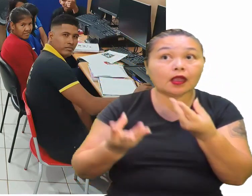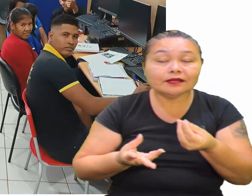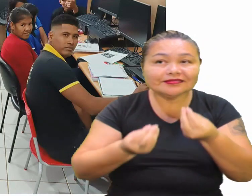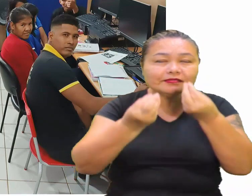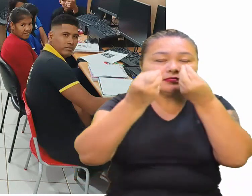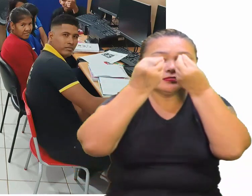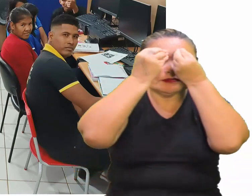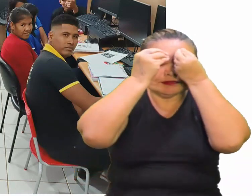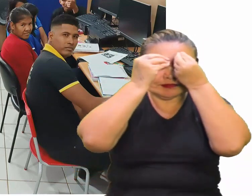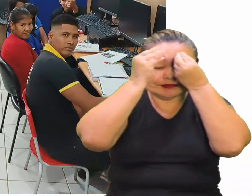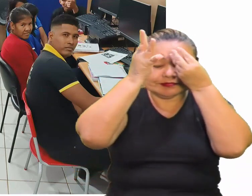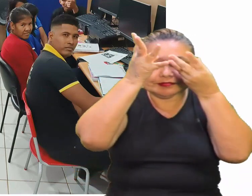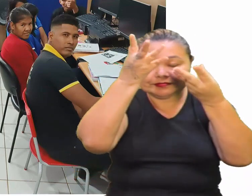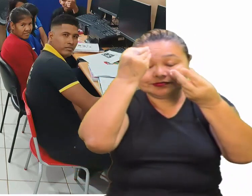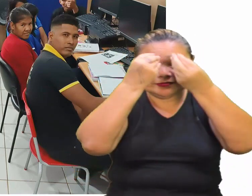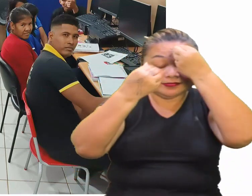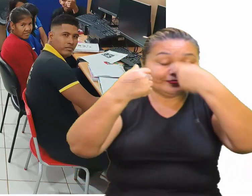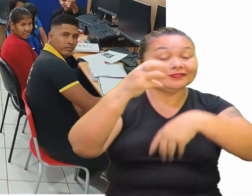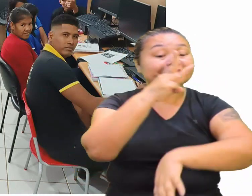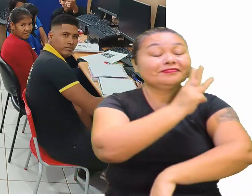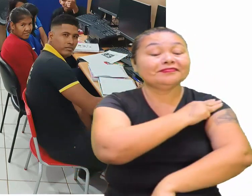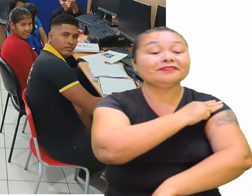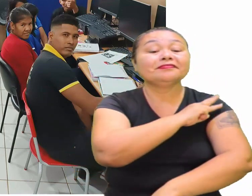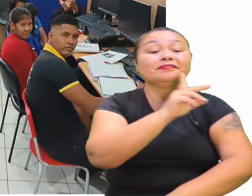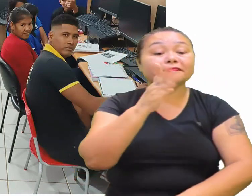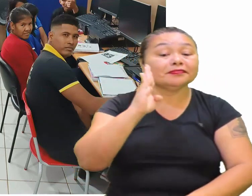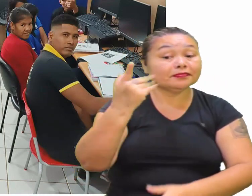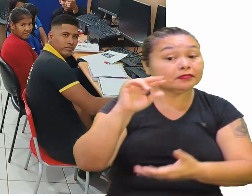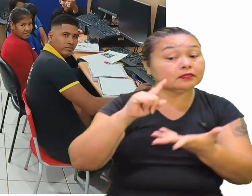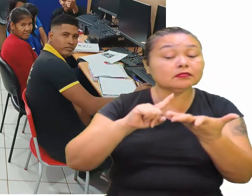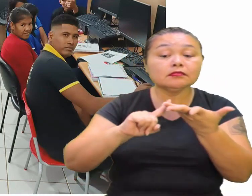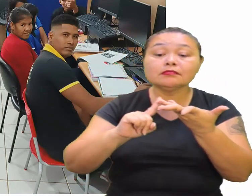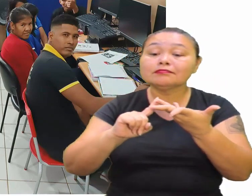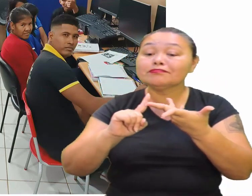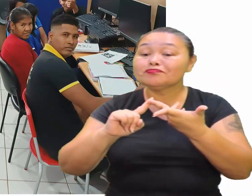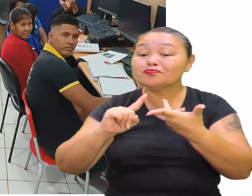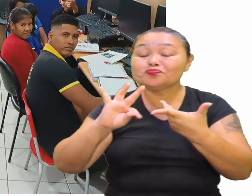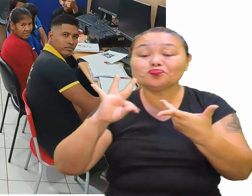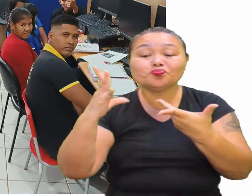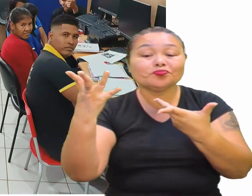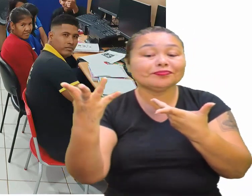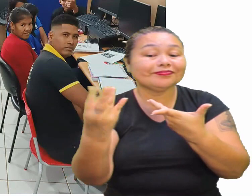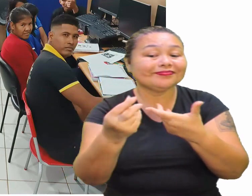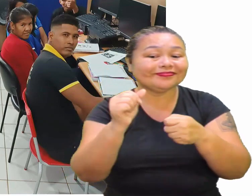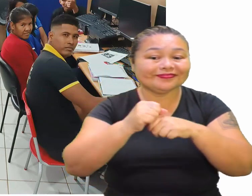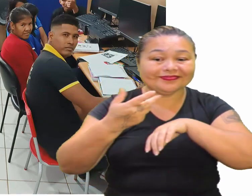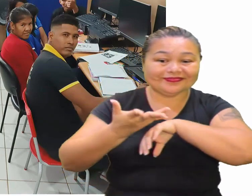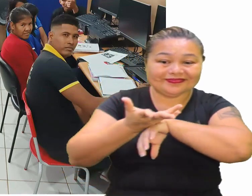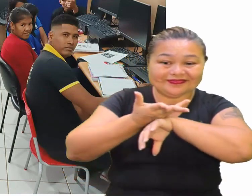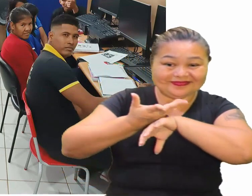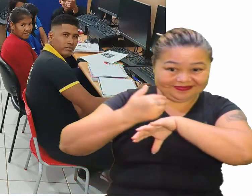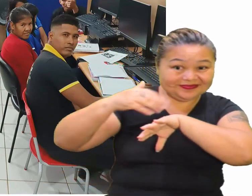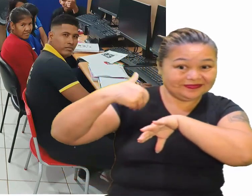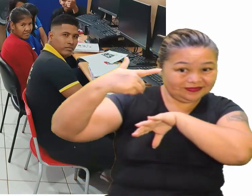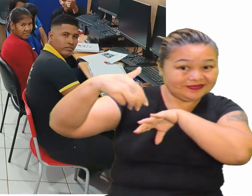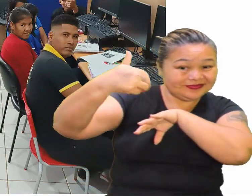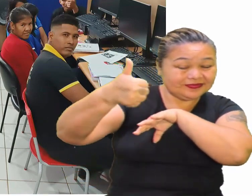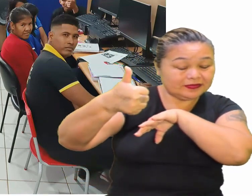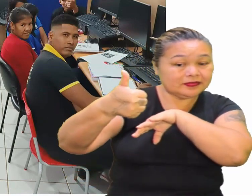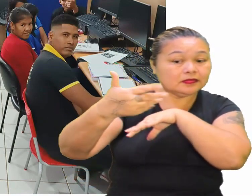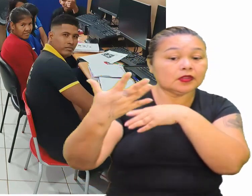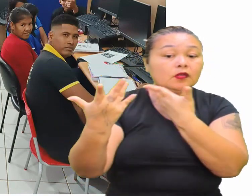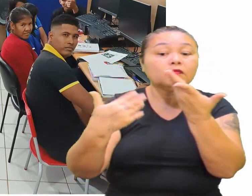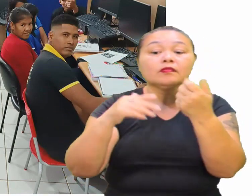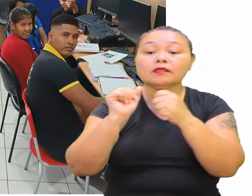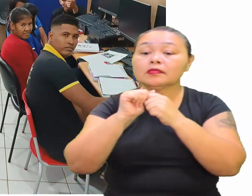os conhecimentos esse ano do terceirão da biologia e de todas as disciplinas que venham vir adiante aí, tá bom? Um